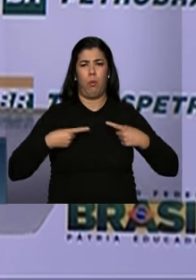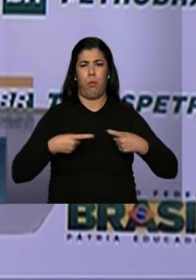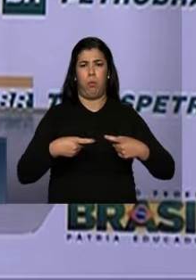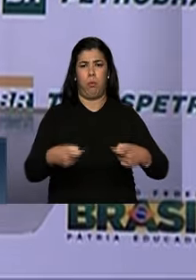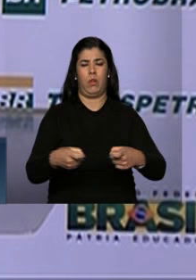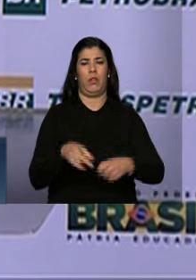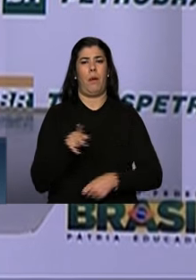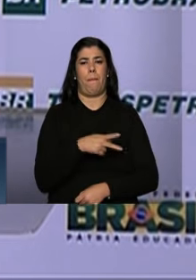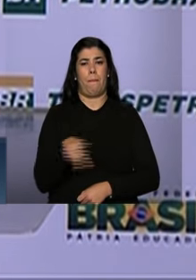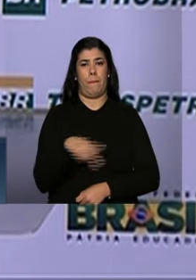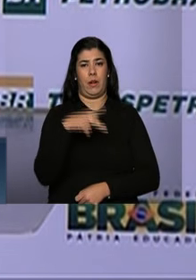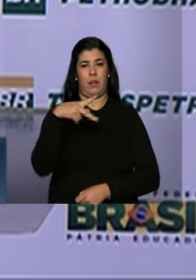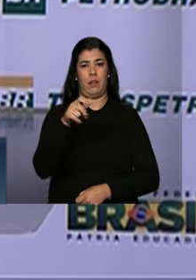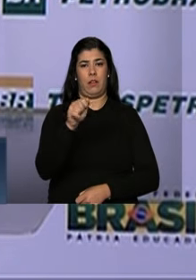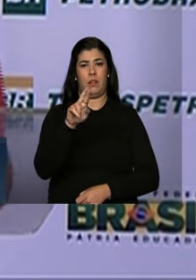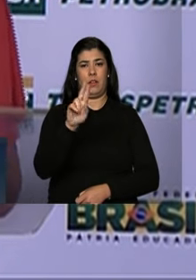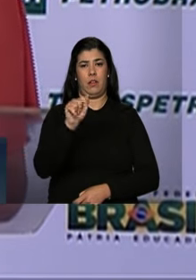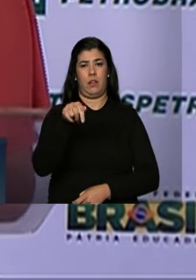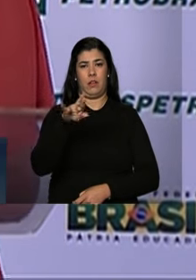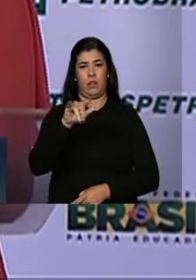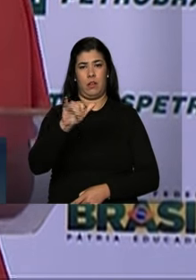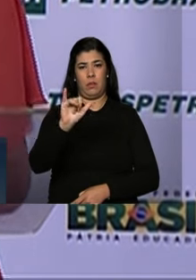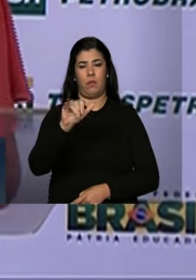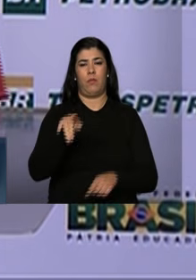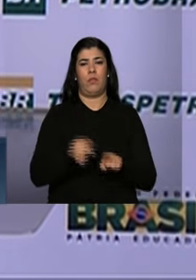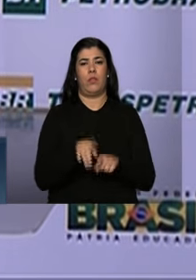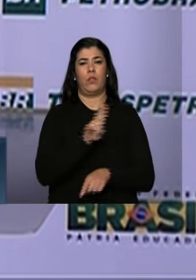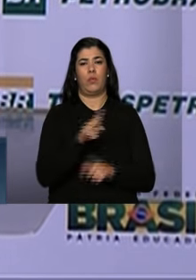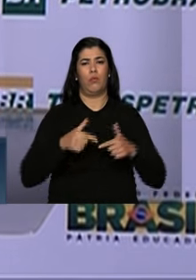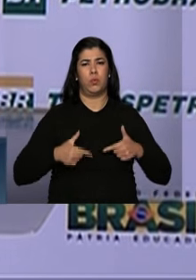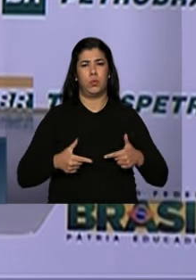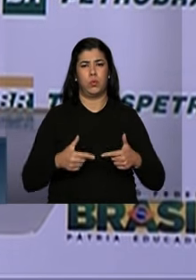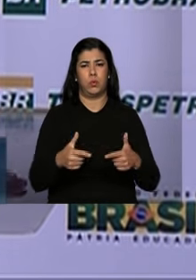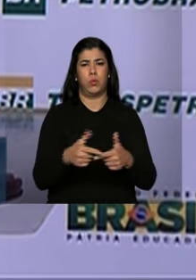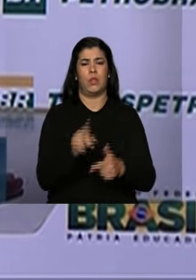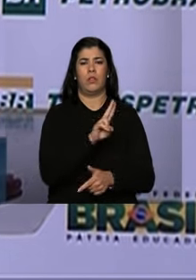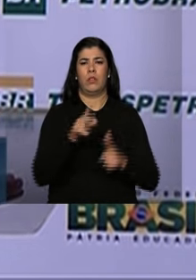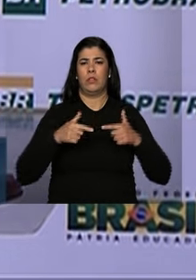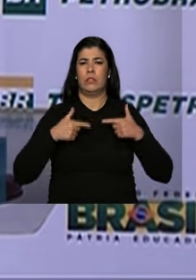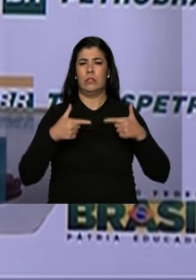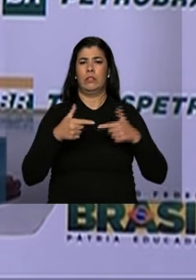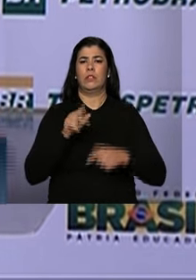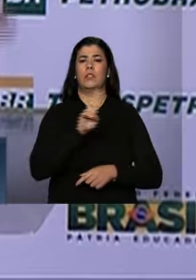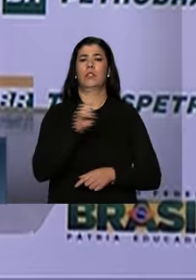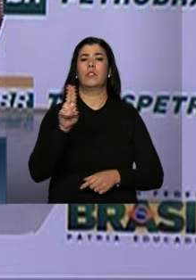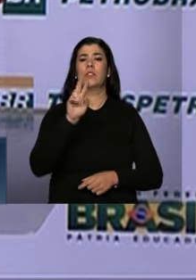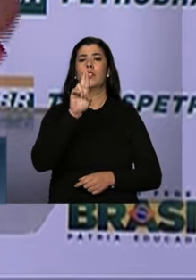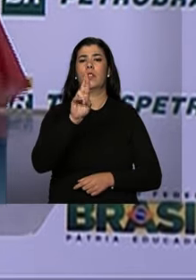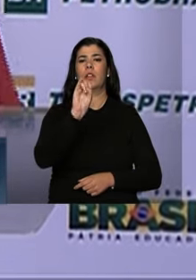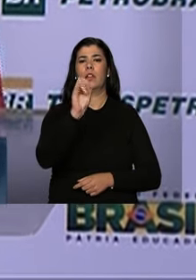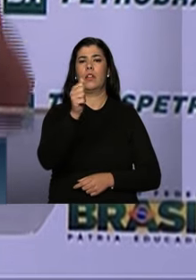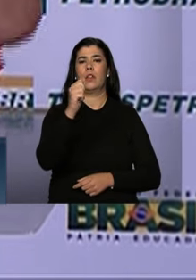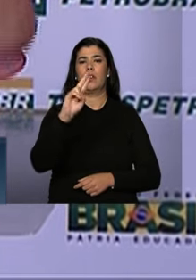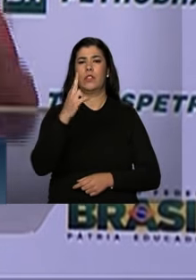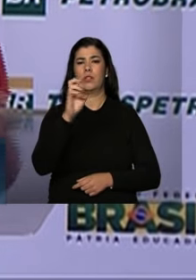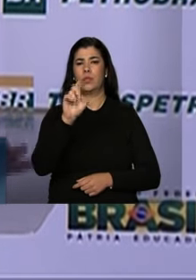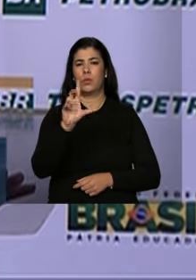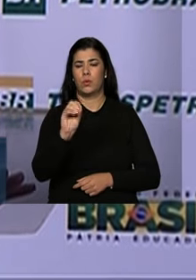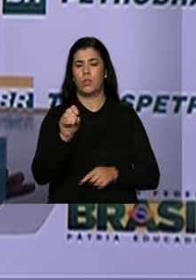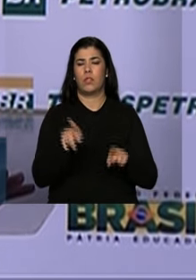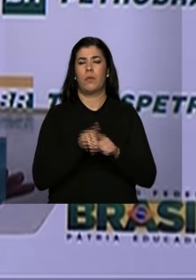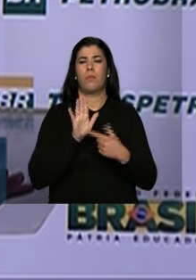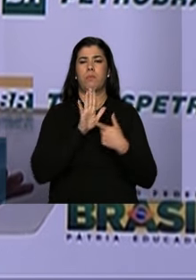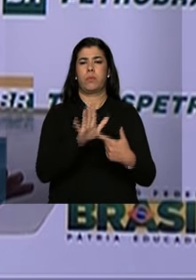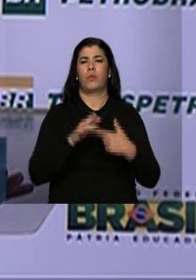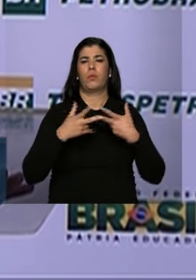numa batalha decisiva, que foi a Batalha de Riachuelo. Os dois mostram a característica e a